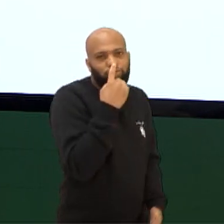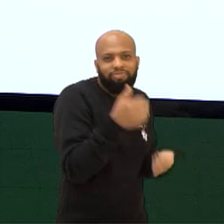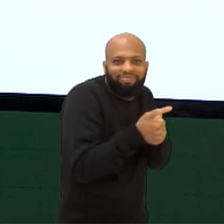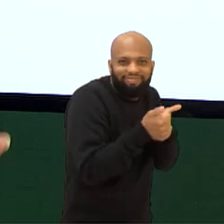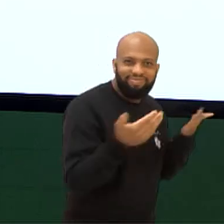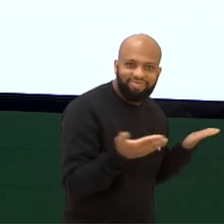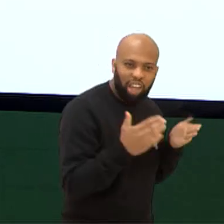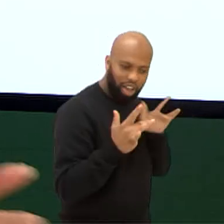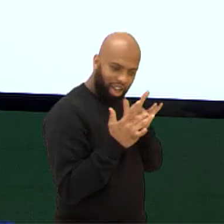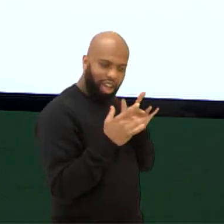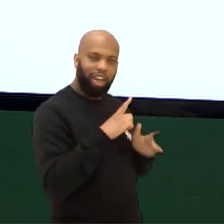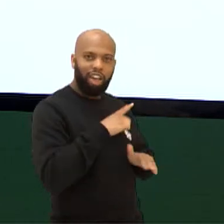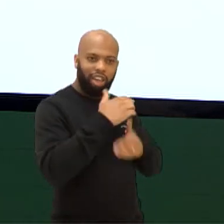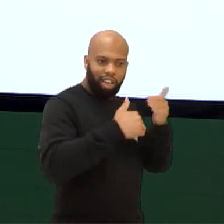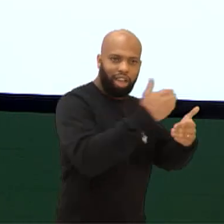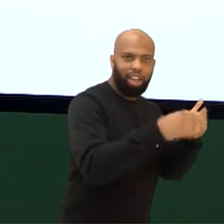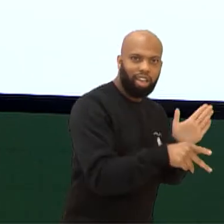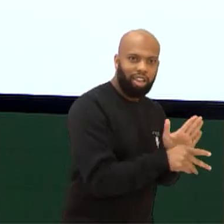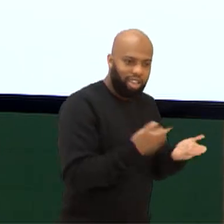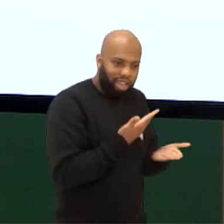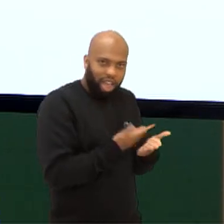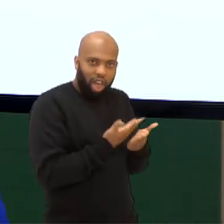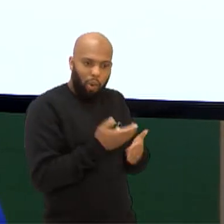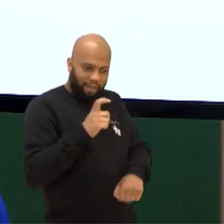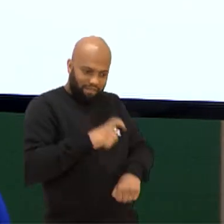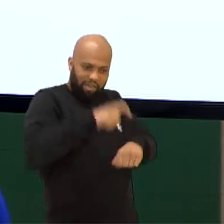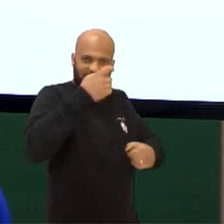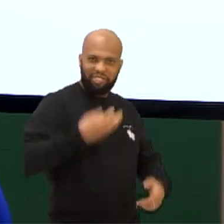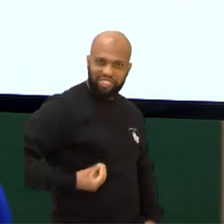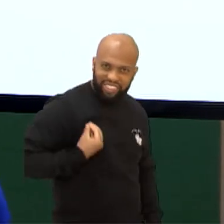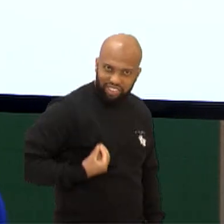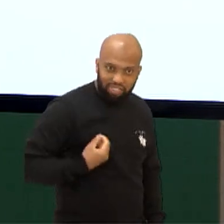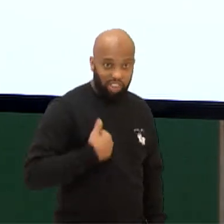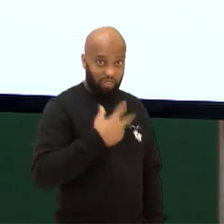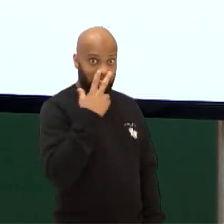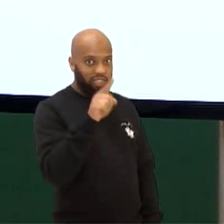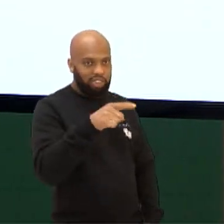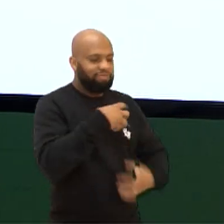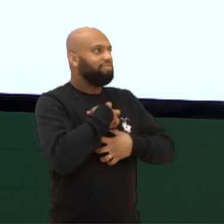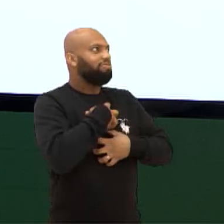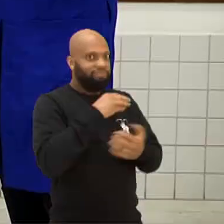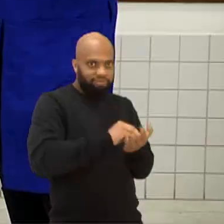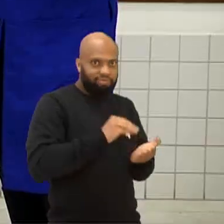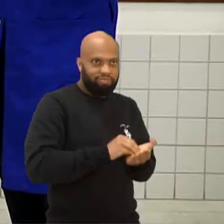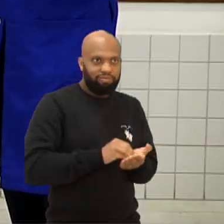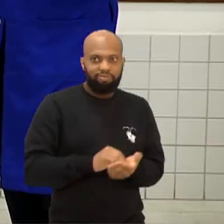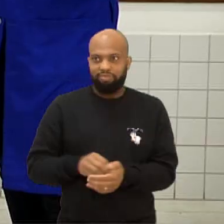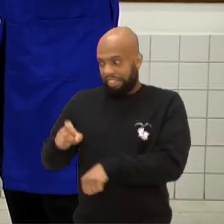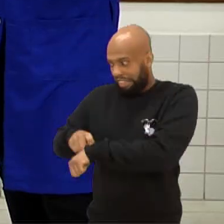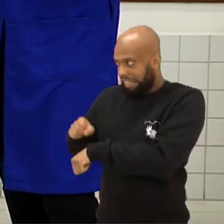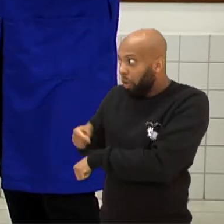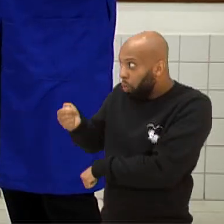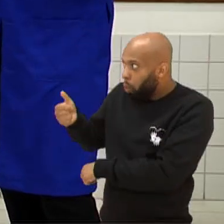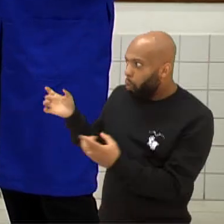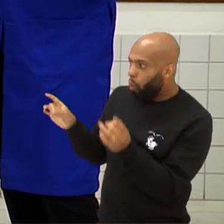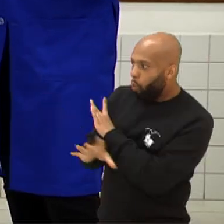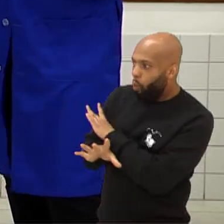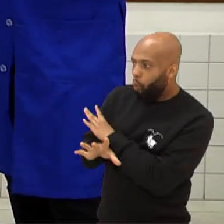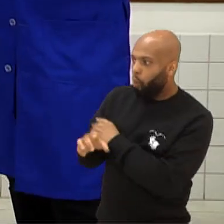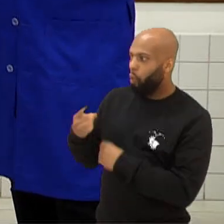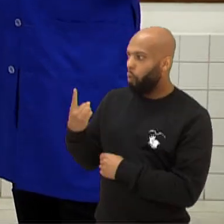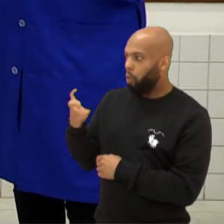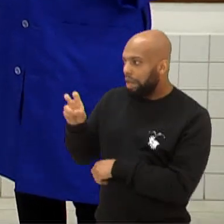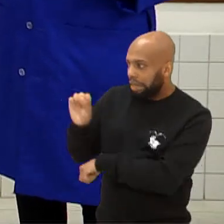desse contato aluno-professor, que eu acredito que vocês estão sentindo falta por aí, né? Tempo acabando. Mais